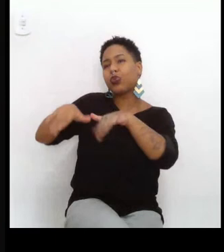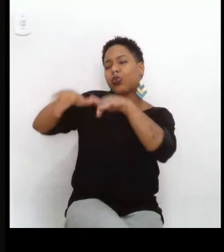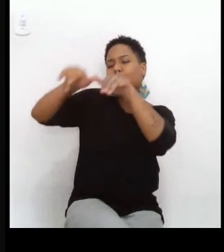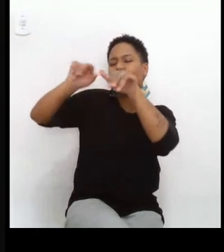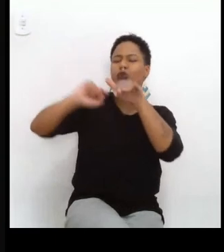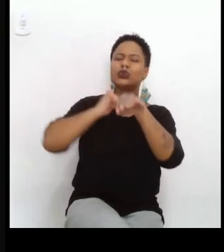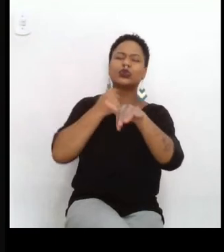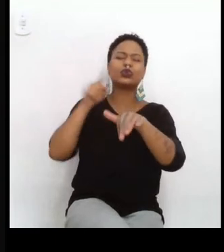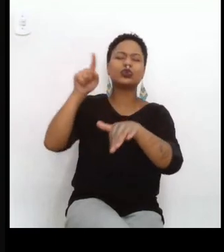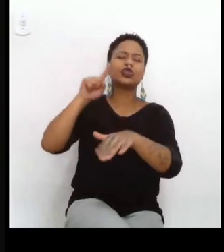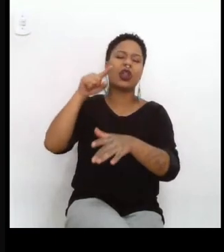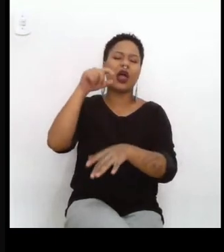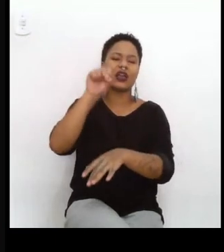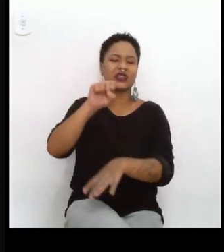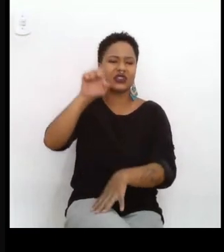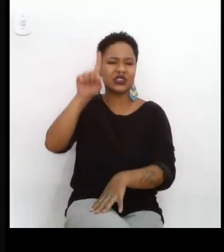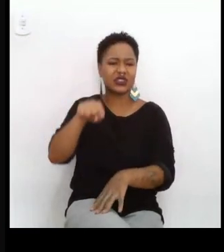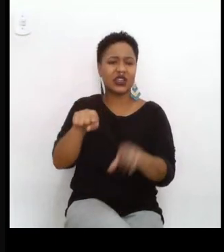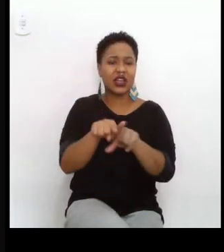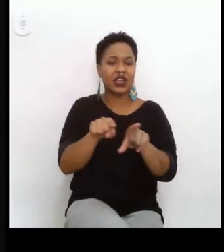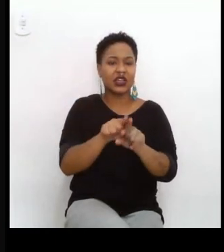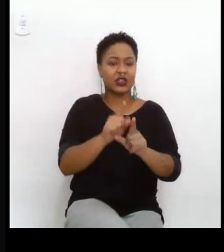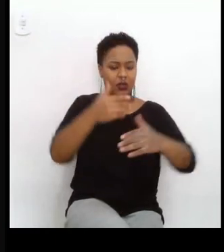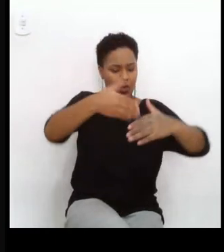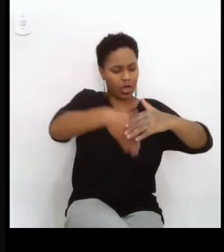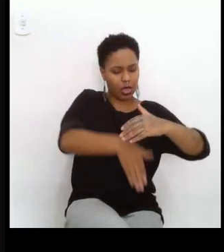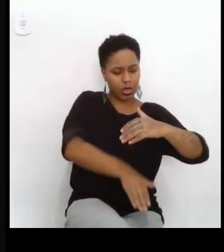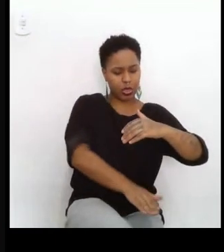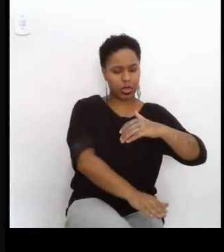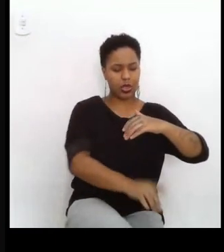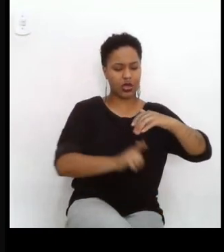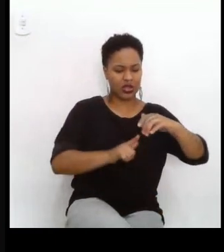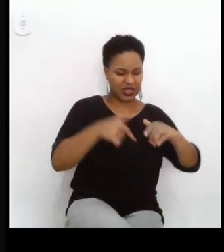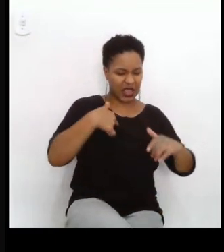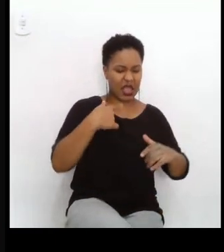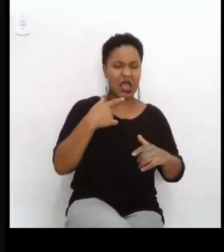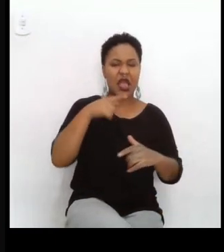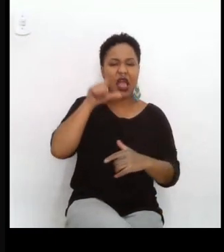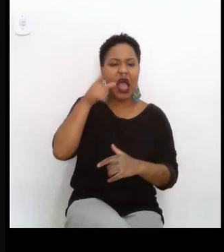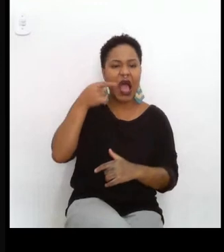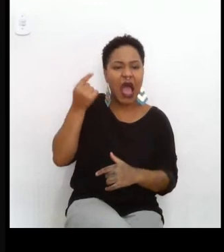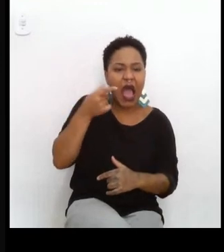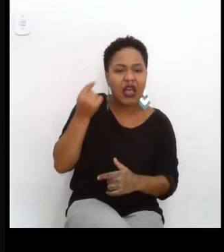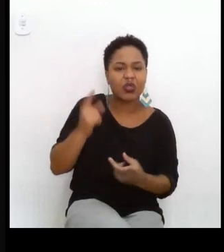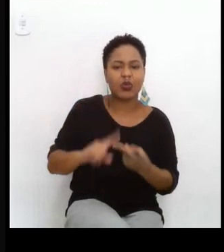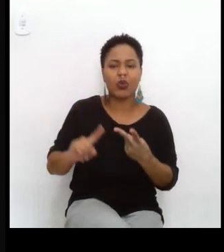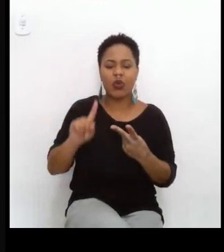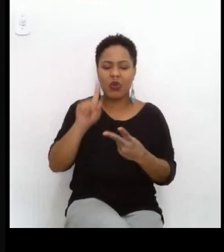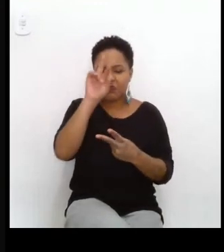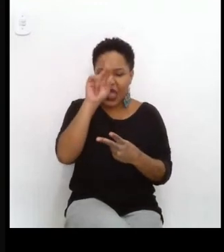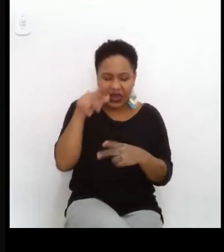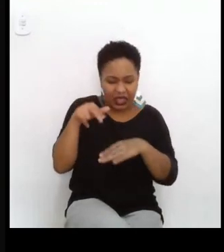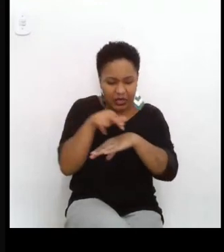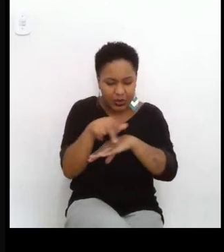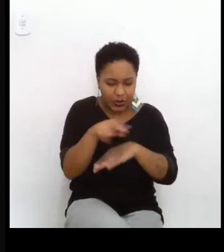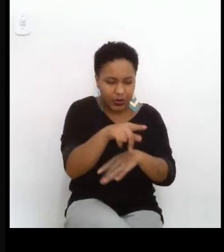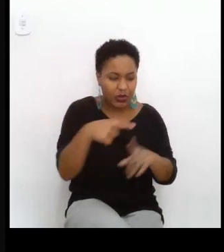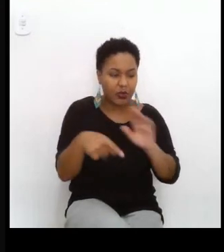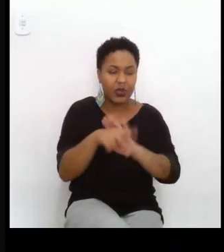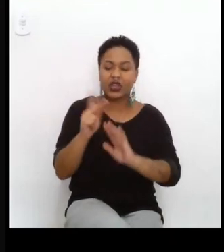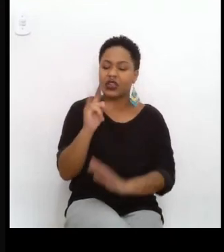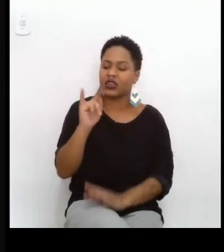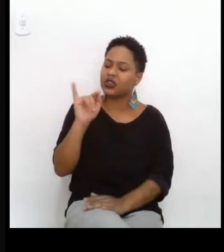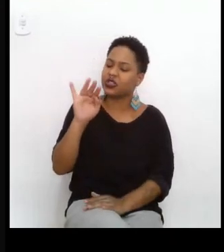e no pular das galerias subterrâneas repletas de ratos e baratas em cada apartamento pense de Higienópolis onde